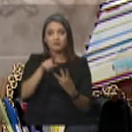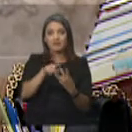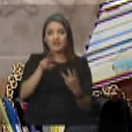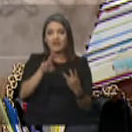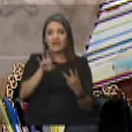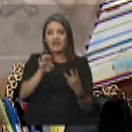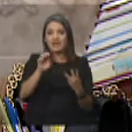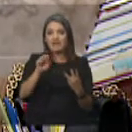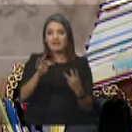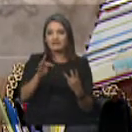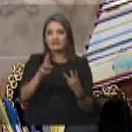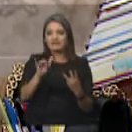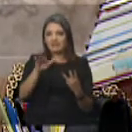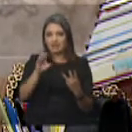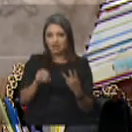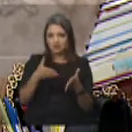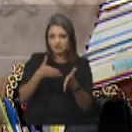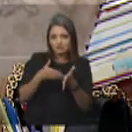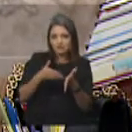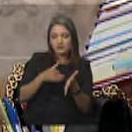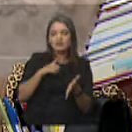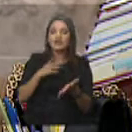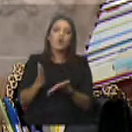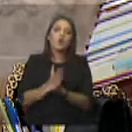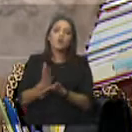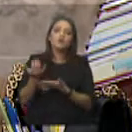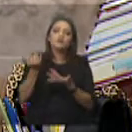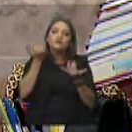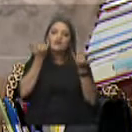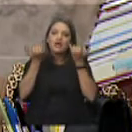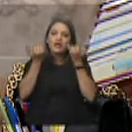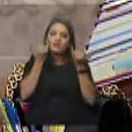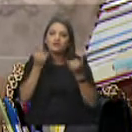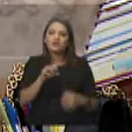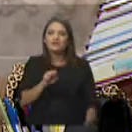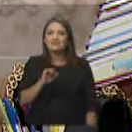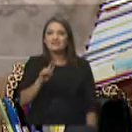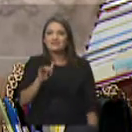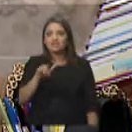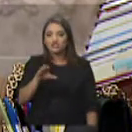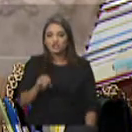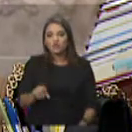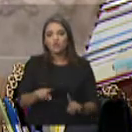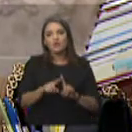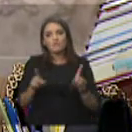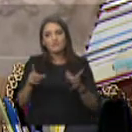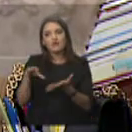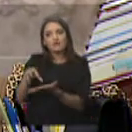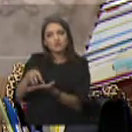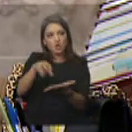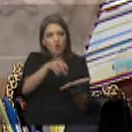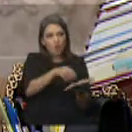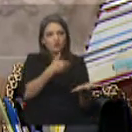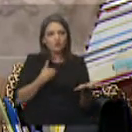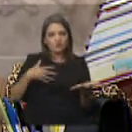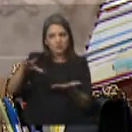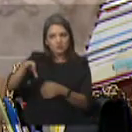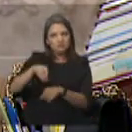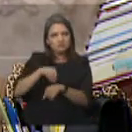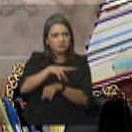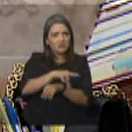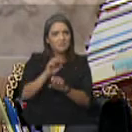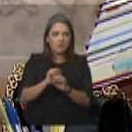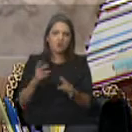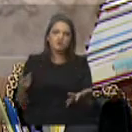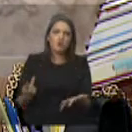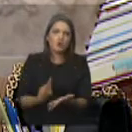restrito, dados protegidos por sigilo, mas em relação aos quais o compartilhamento entre órgãos públicos pode ocorrer